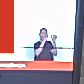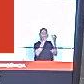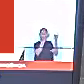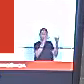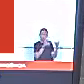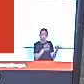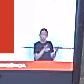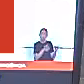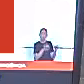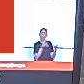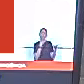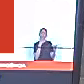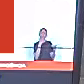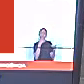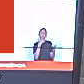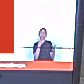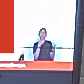promove, né,